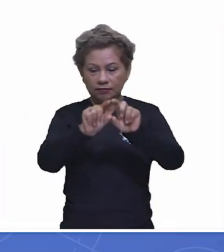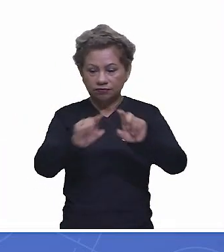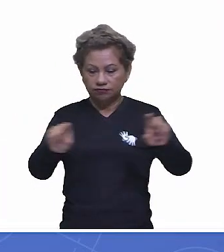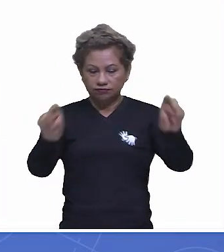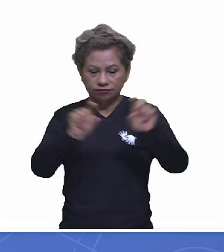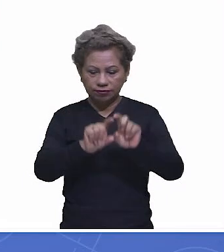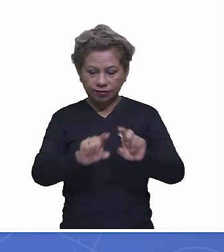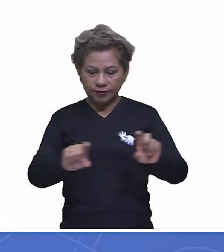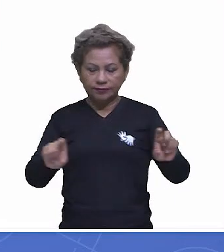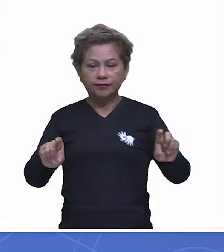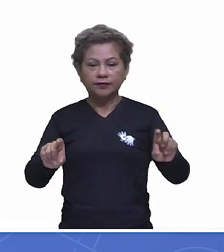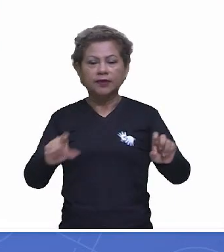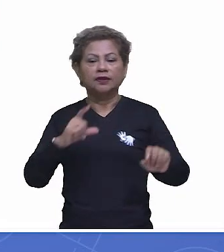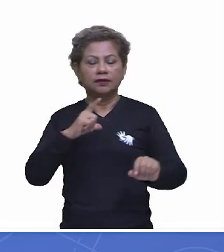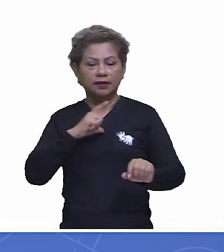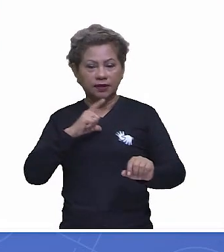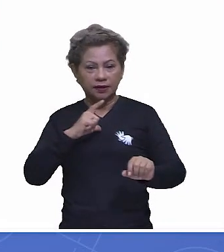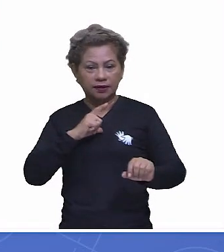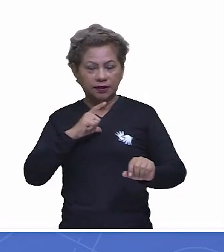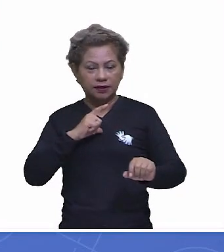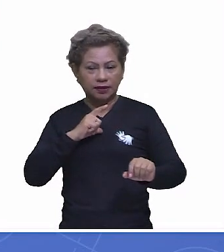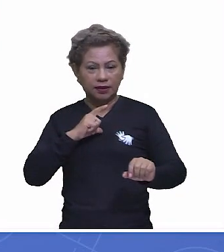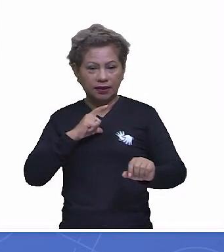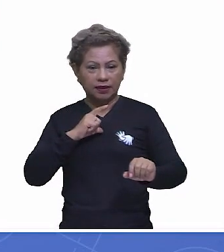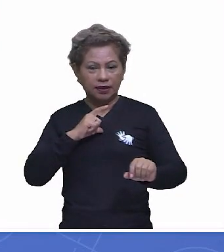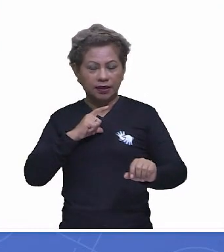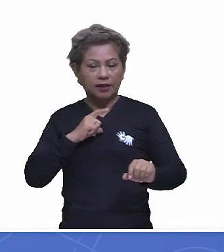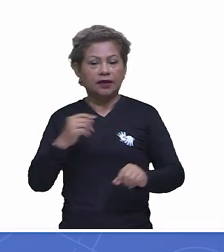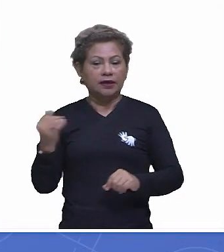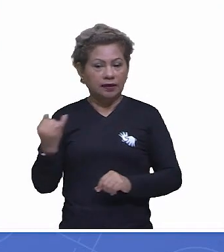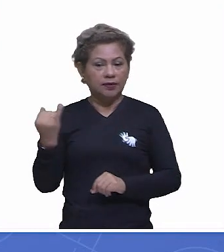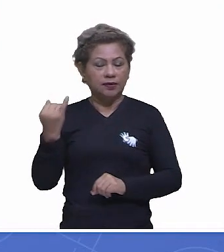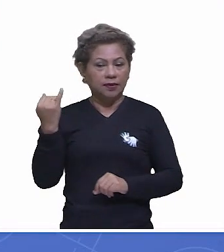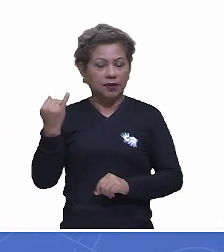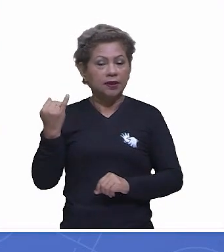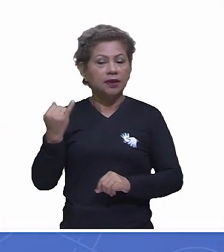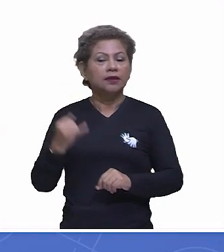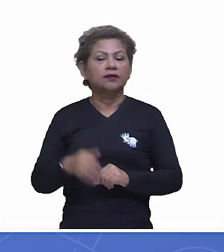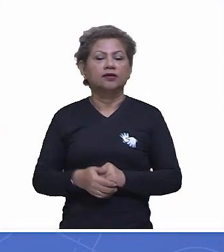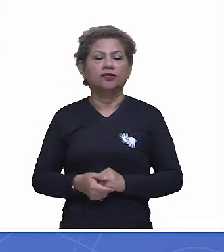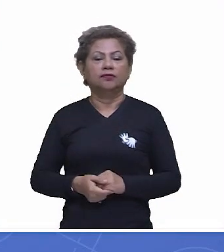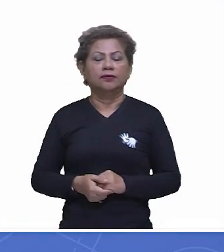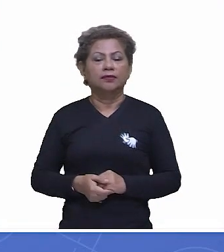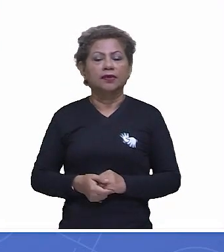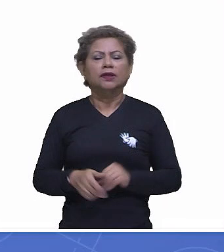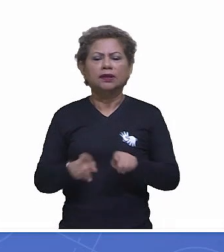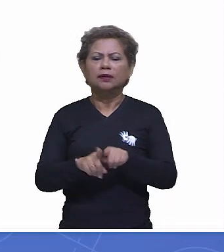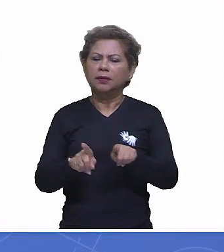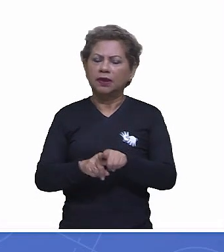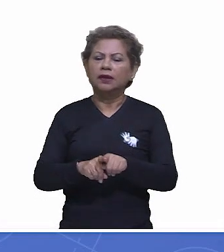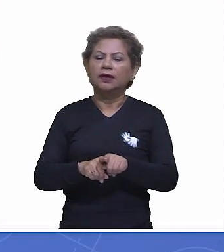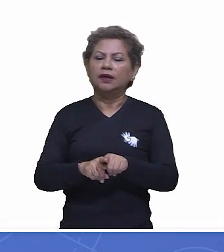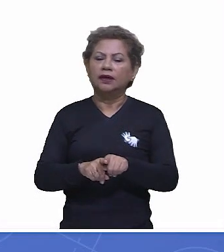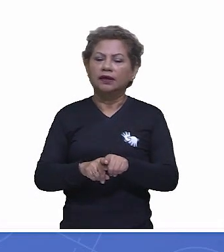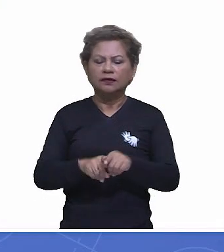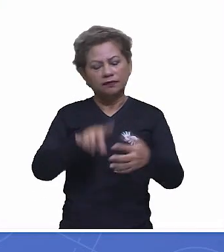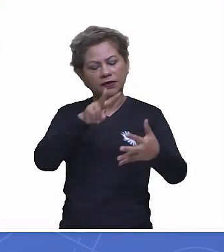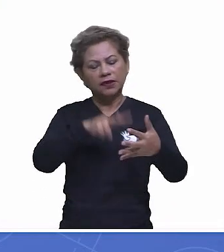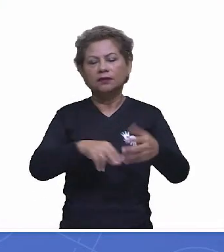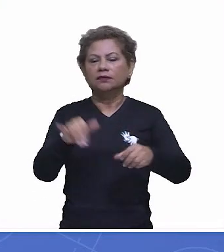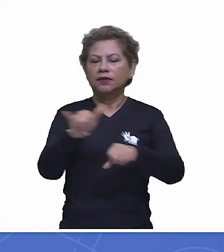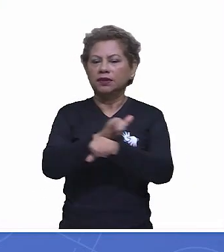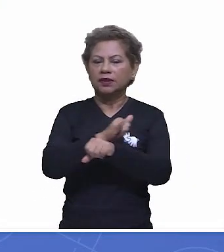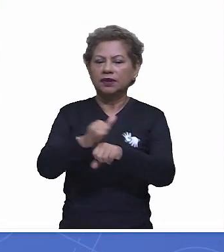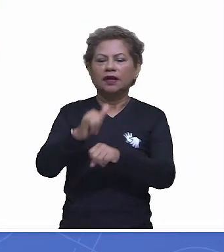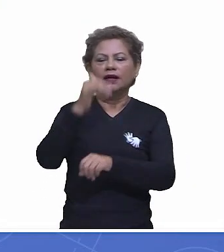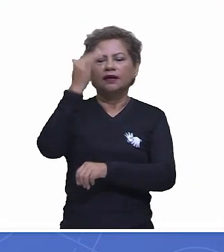duas primeiras sentenças de um parágrafo é muito importante. Também é considerado uma estratégia de leitura. Porque um texto bem escrito,